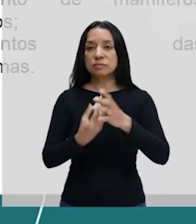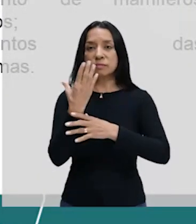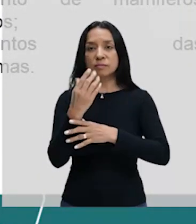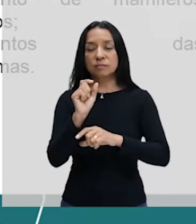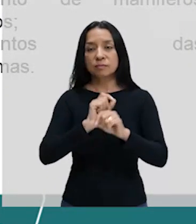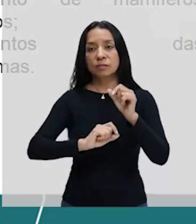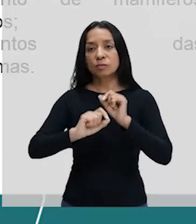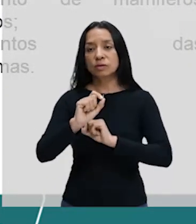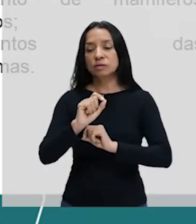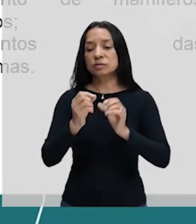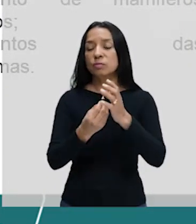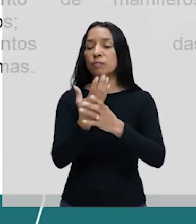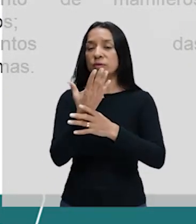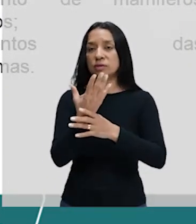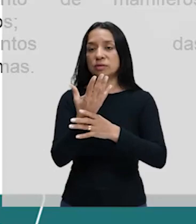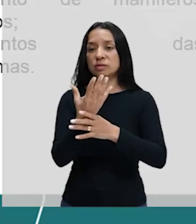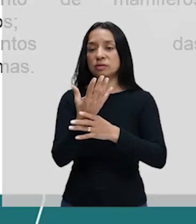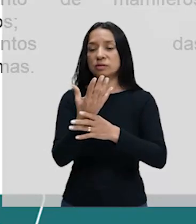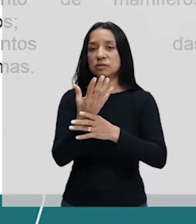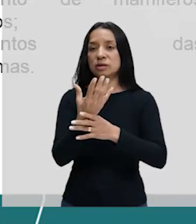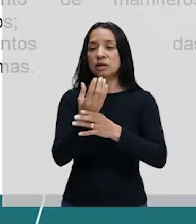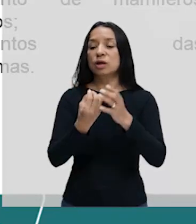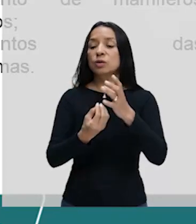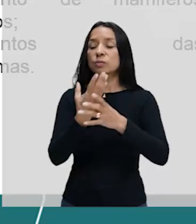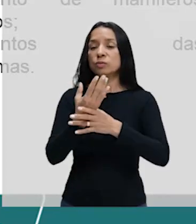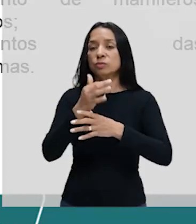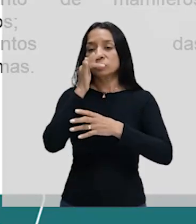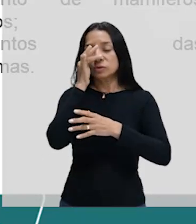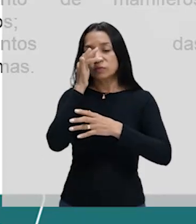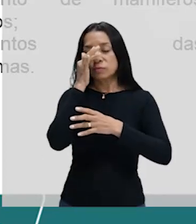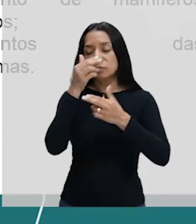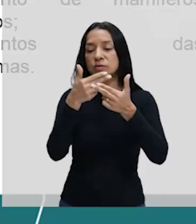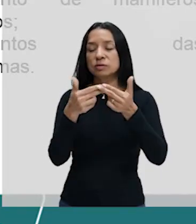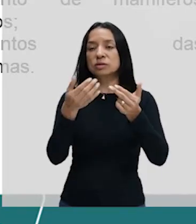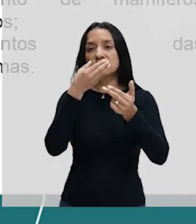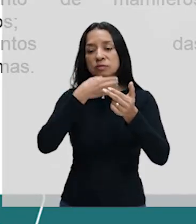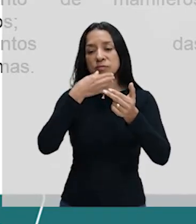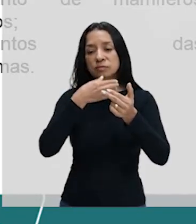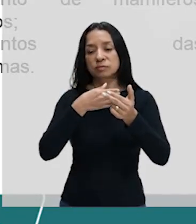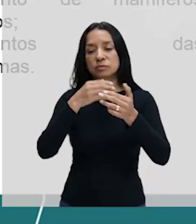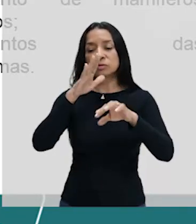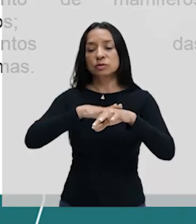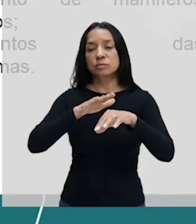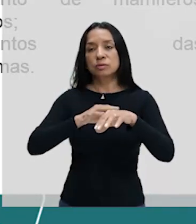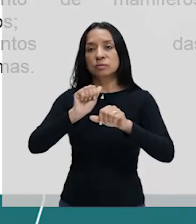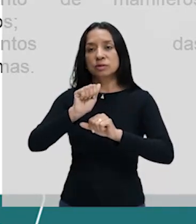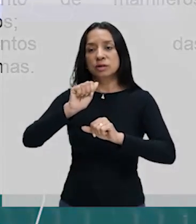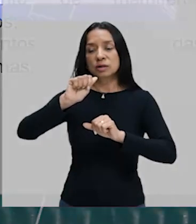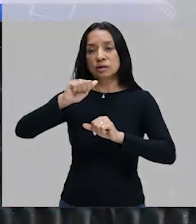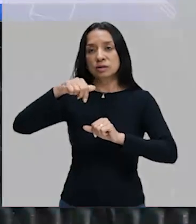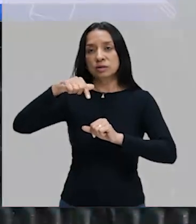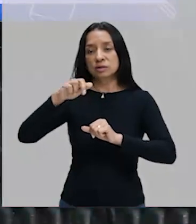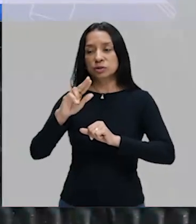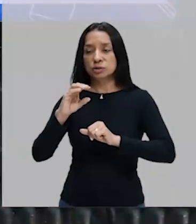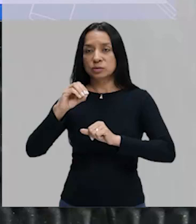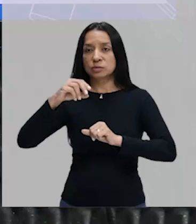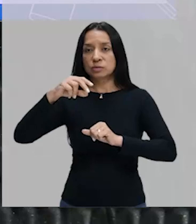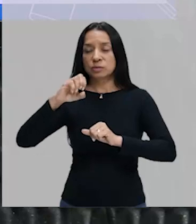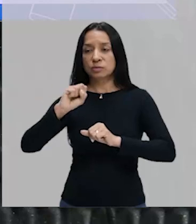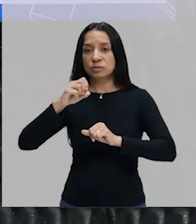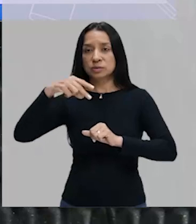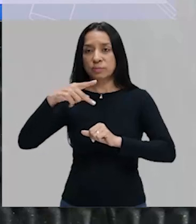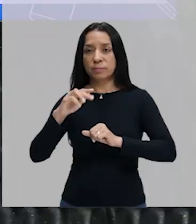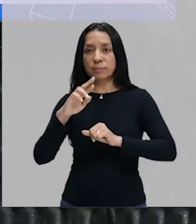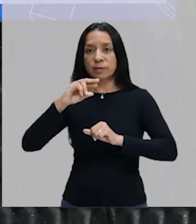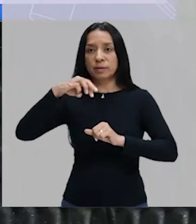das plantas que produzem flores e frutos. Nós chamamos elas de plantas angiospermas, ok? Então a letra C está errada